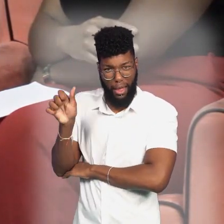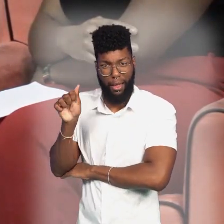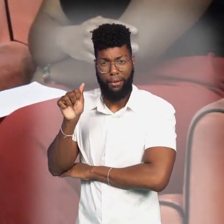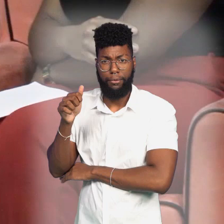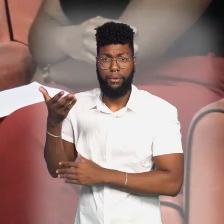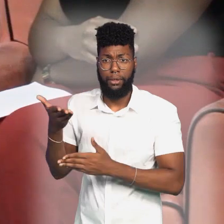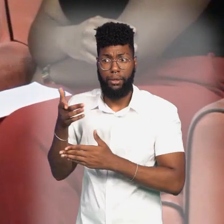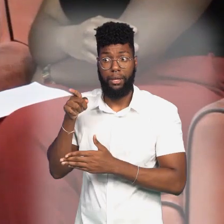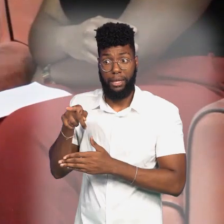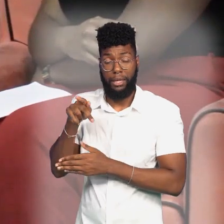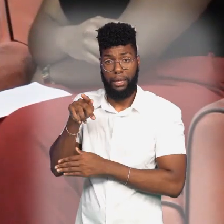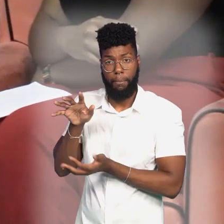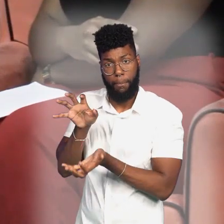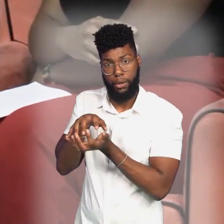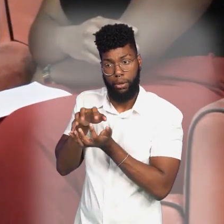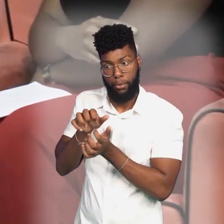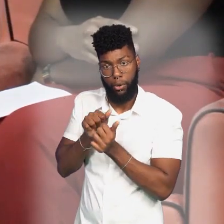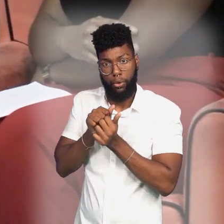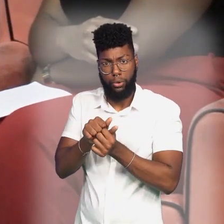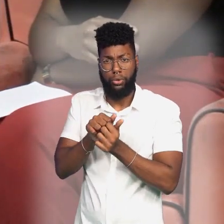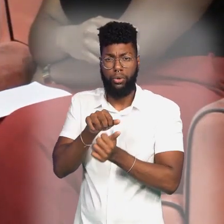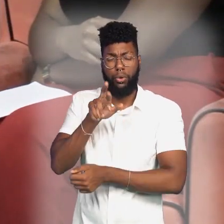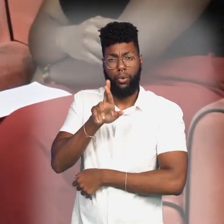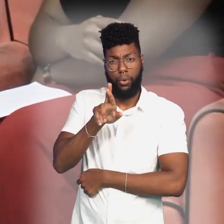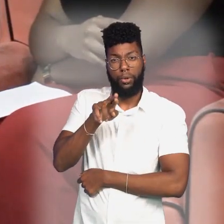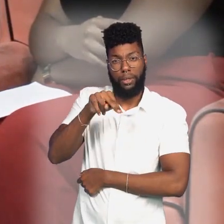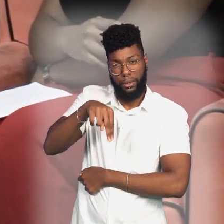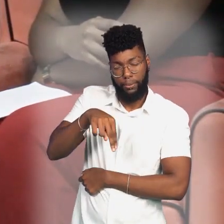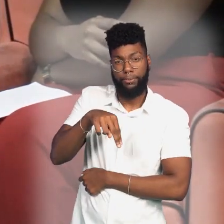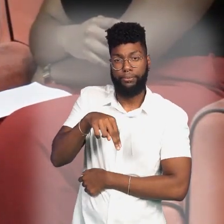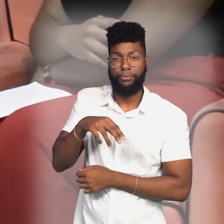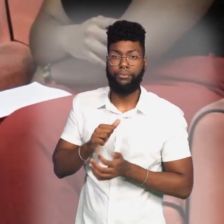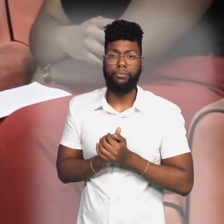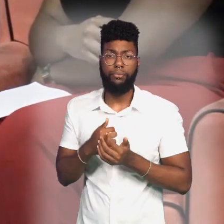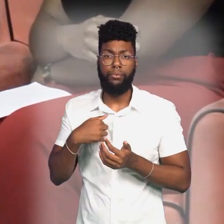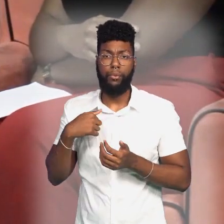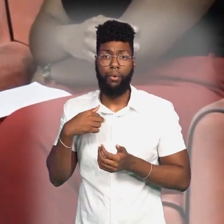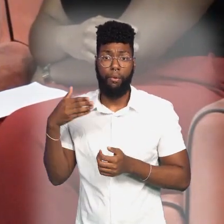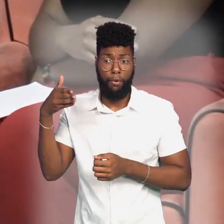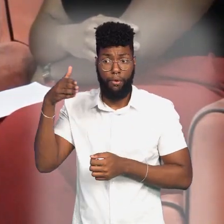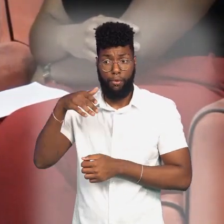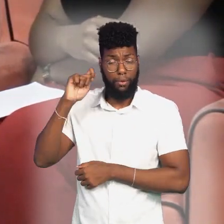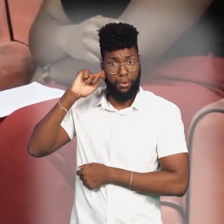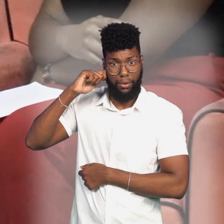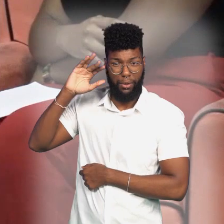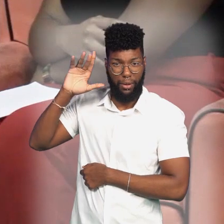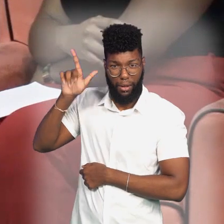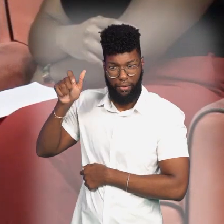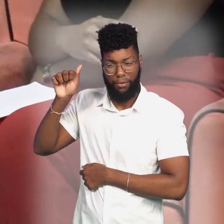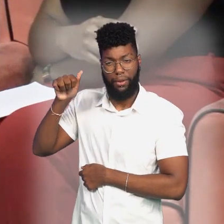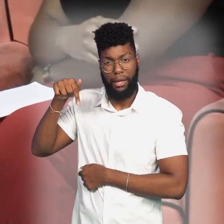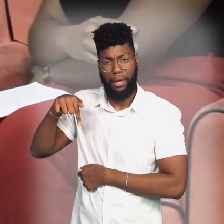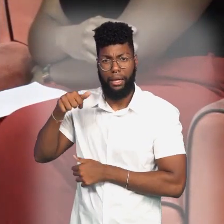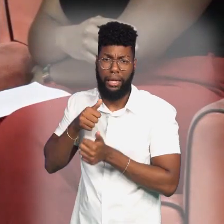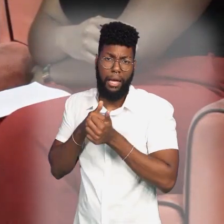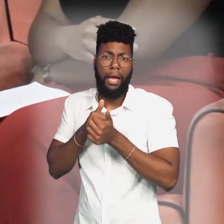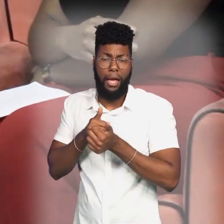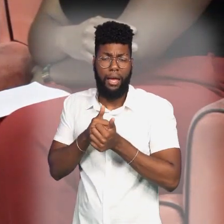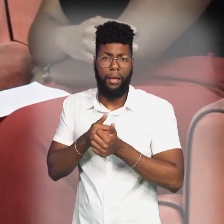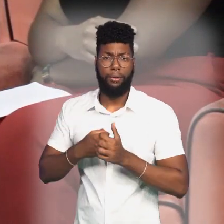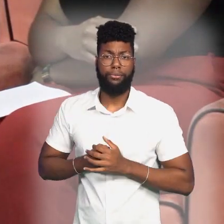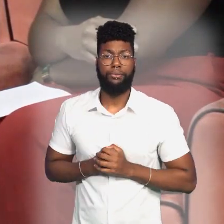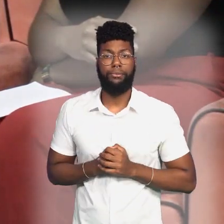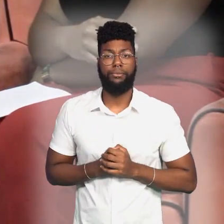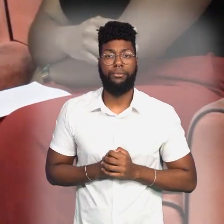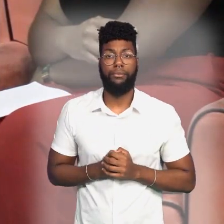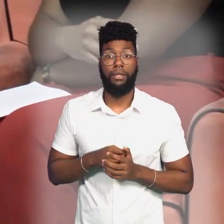Rio Grande do Norte, é só esticar a perna e já está na África. É parte do Brasil, mais perto da África.